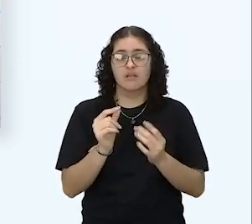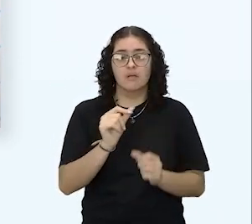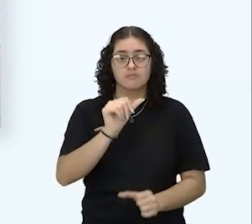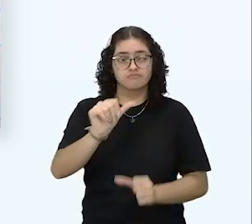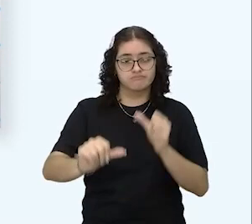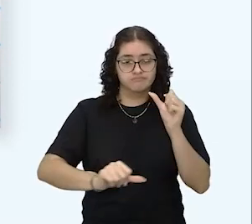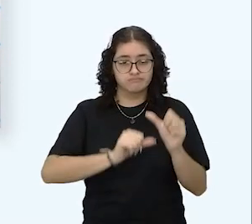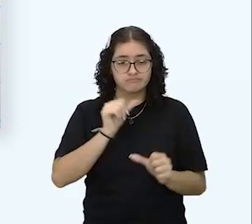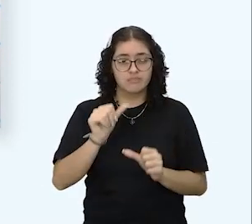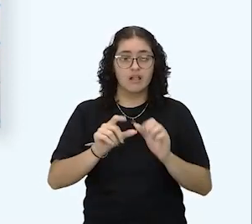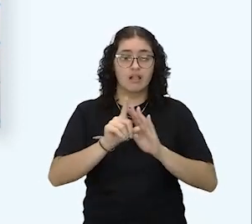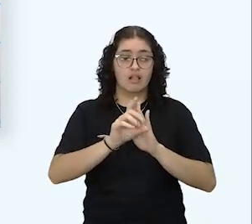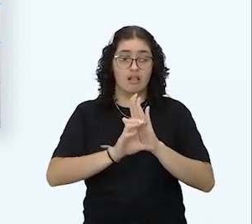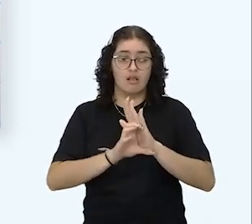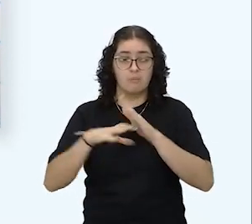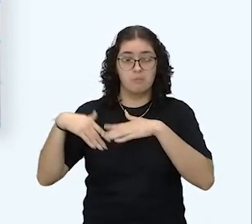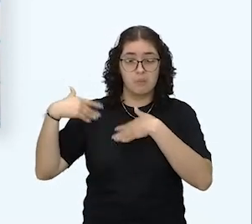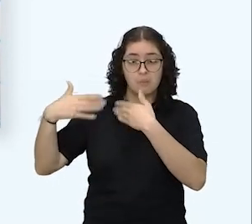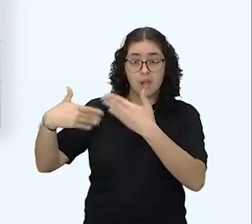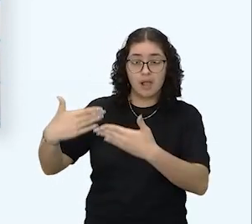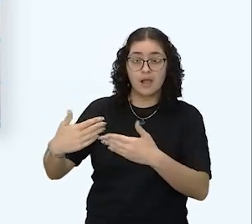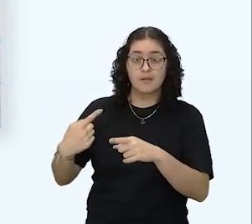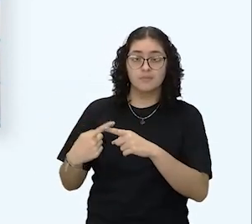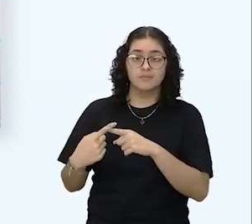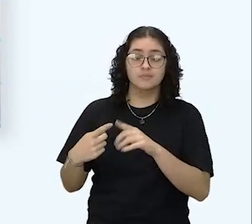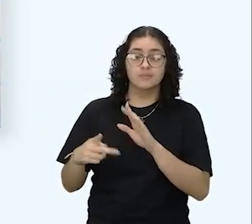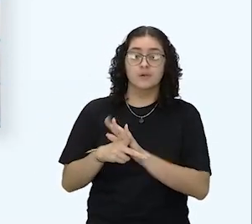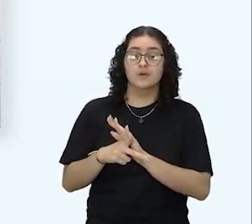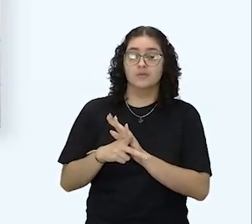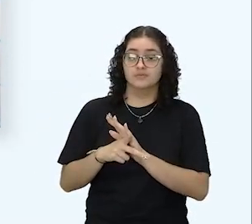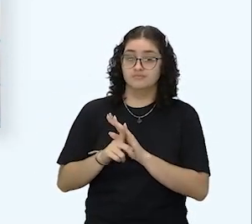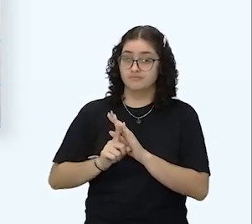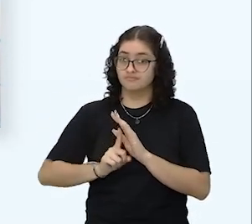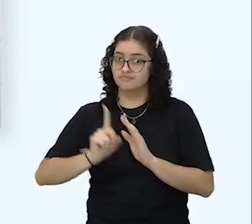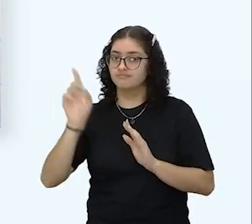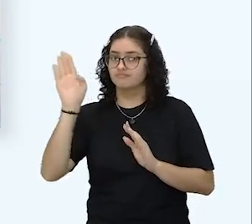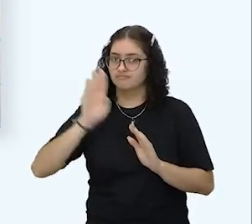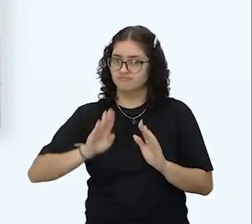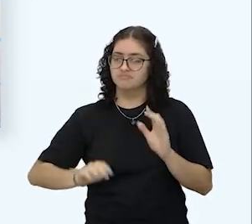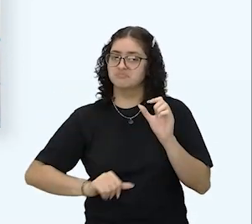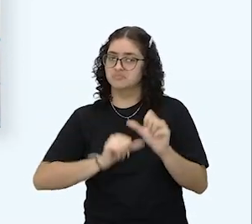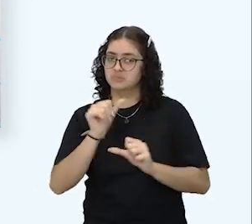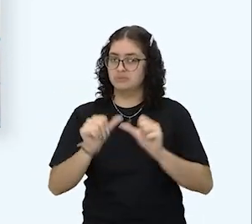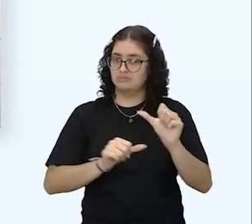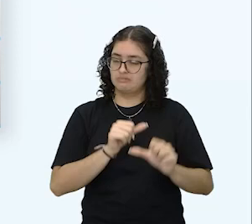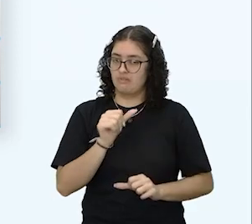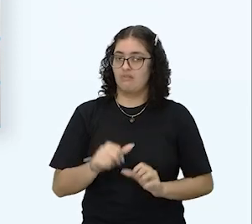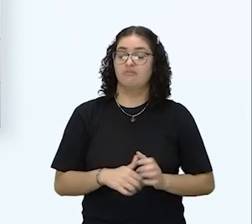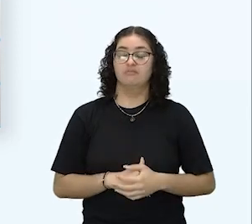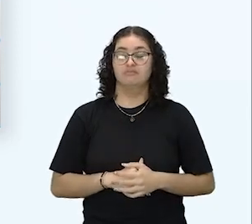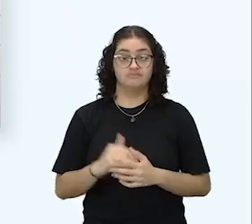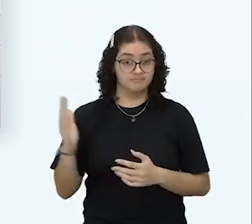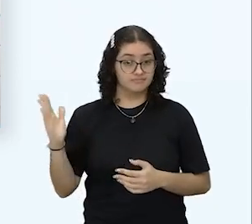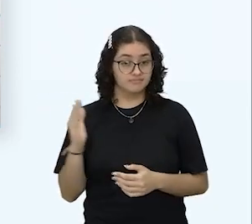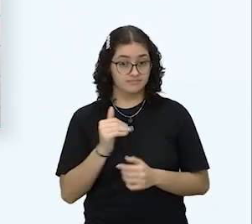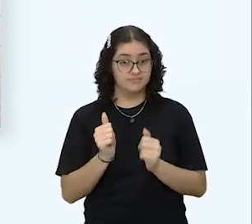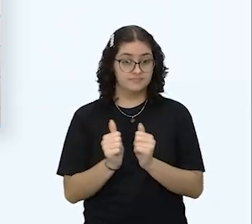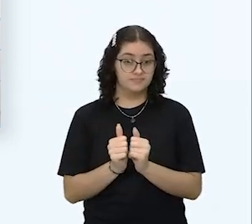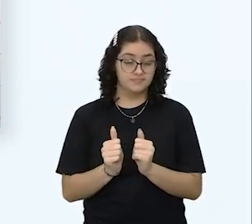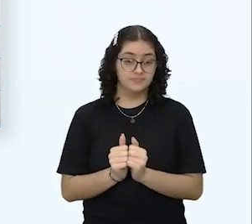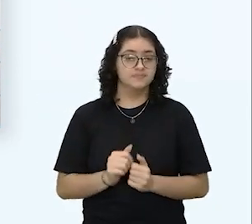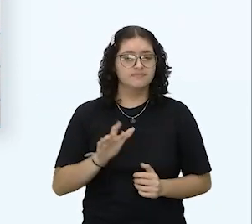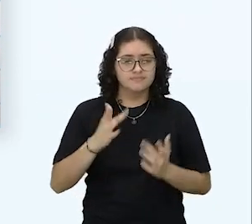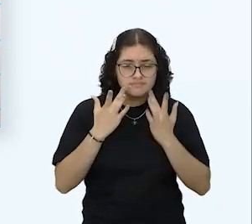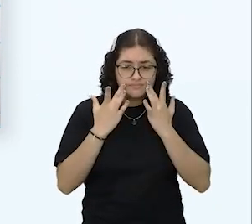modificando ao longo das décadas, o que indica mudanças no perfil demográfico do nosso país. Então, vem com a gente! Observe,